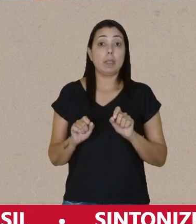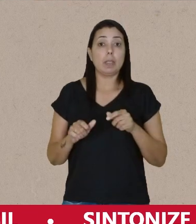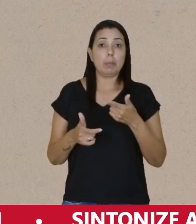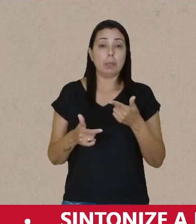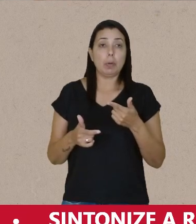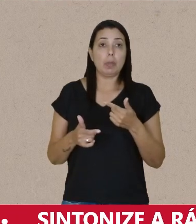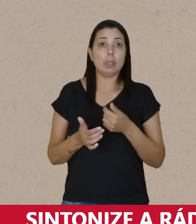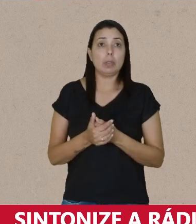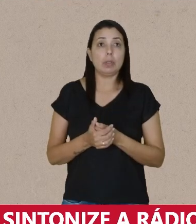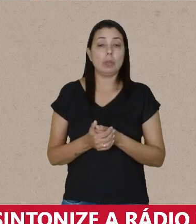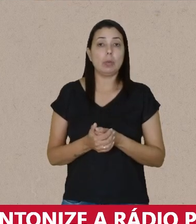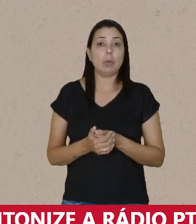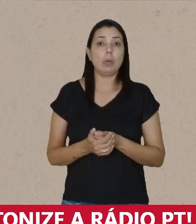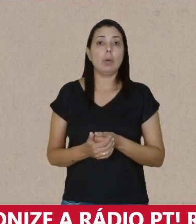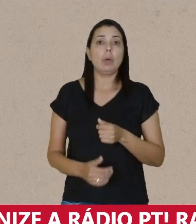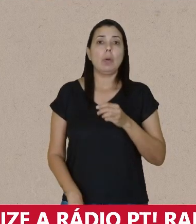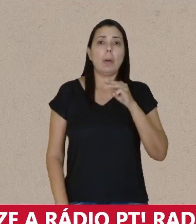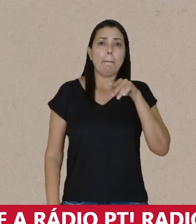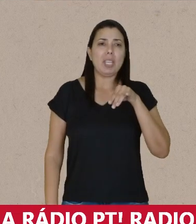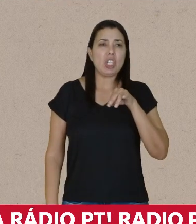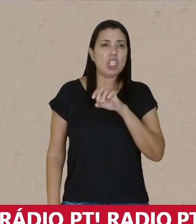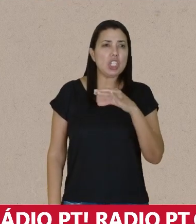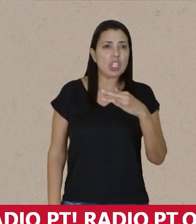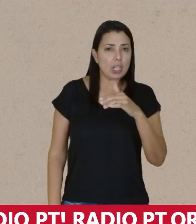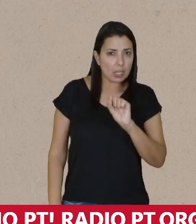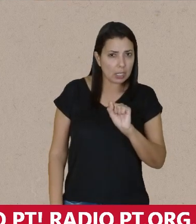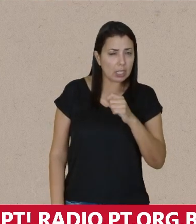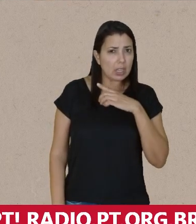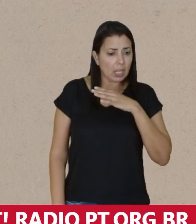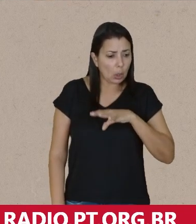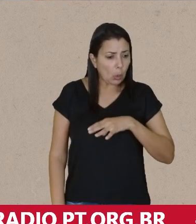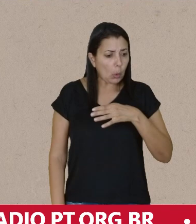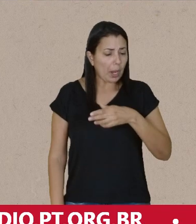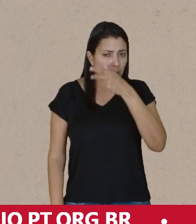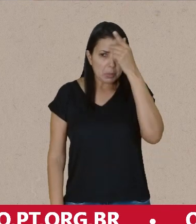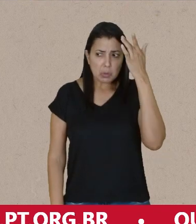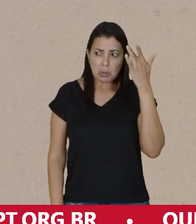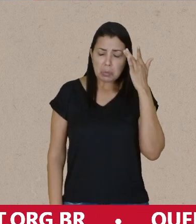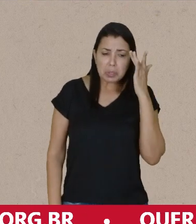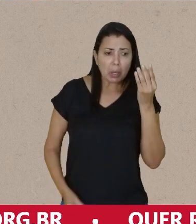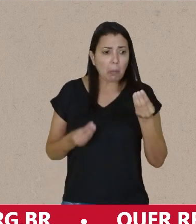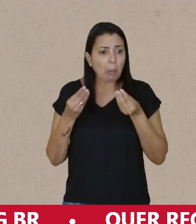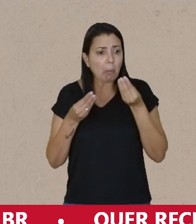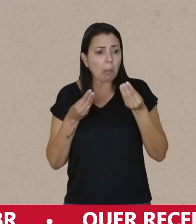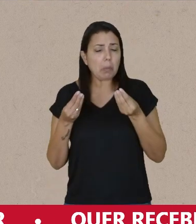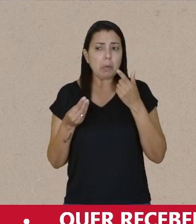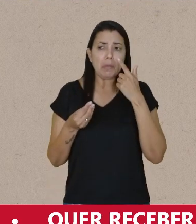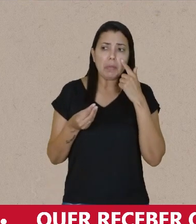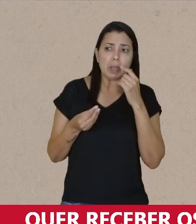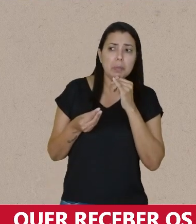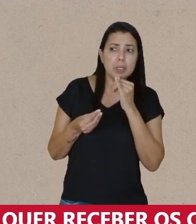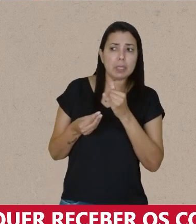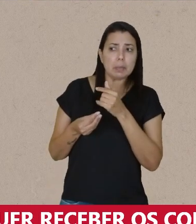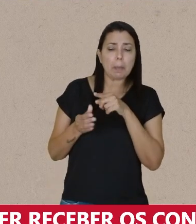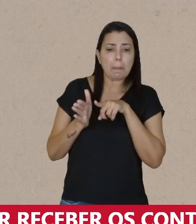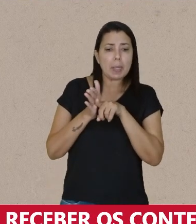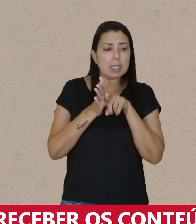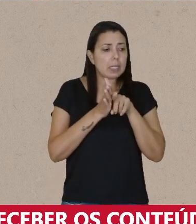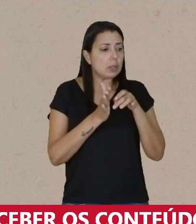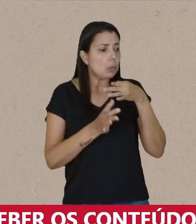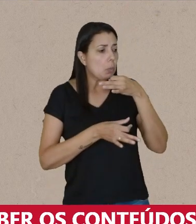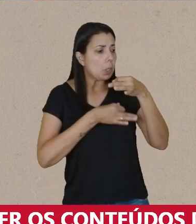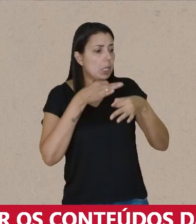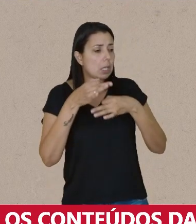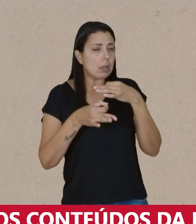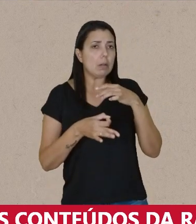do Michek e tantos outros envolvendo. E ainda tem coragem as pessoas, eu não consigo entender, quando eu vejo, por exemplo, as pesquisas de opinião,